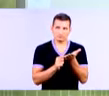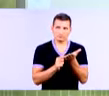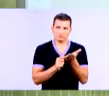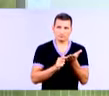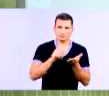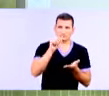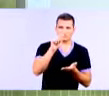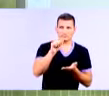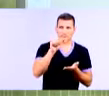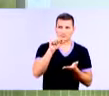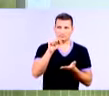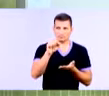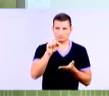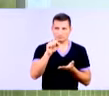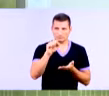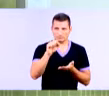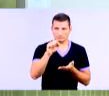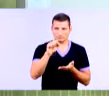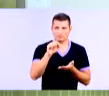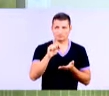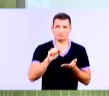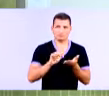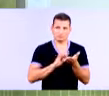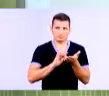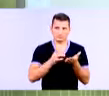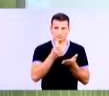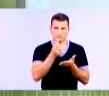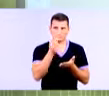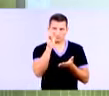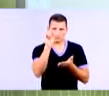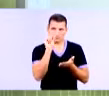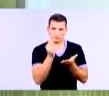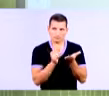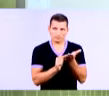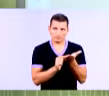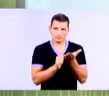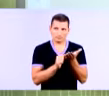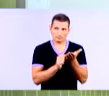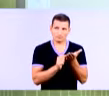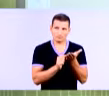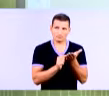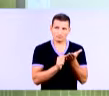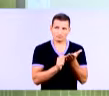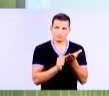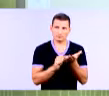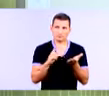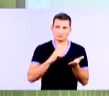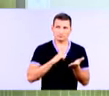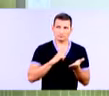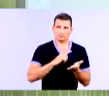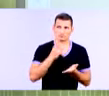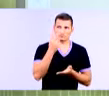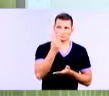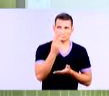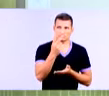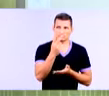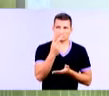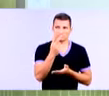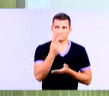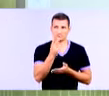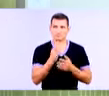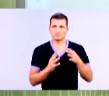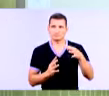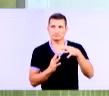A8, né, que foi lançado com o iPhone 6, quer dizer, um chipzinho menor que minha unha, ele tem 2 bilhões, professor,